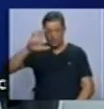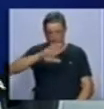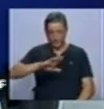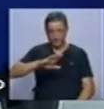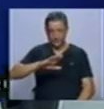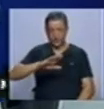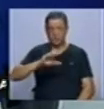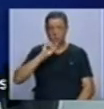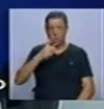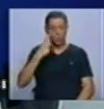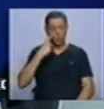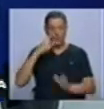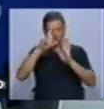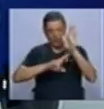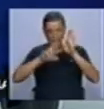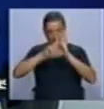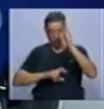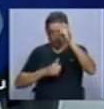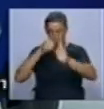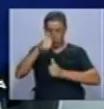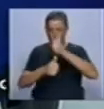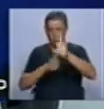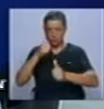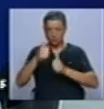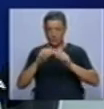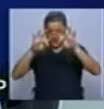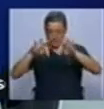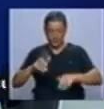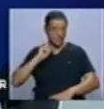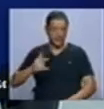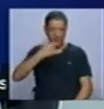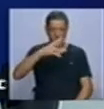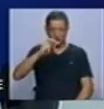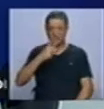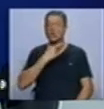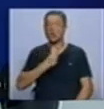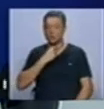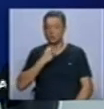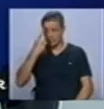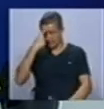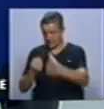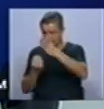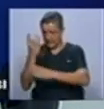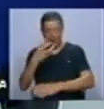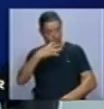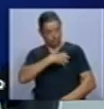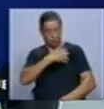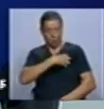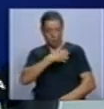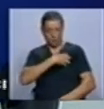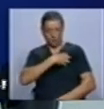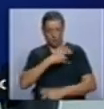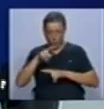www.ptspace.pt para conhecer as regras deste concurso, que acaba no dia 23 de agosto, para todos aqueles que queiram contribuir para